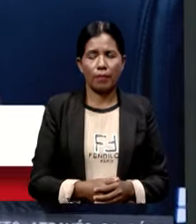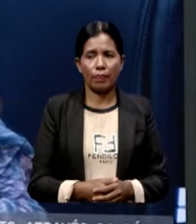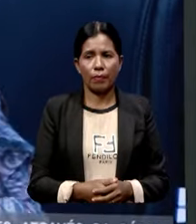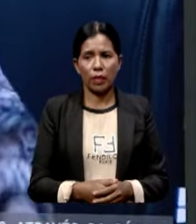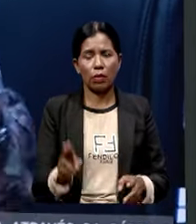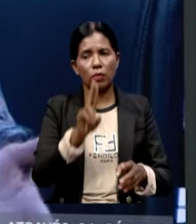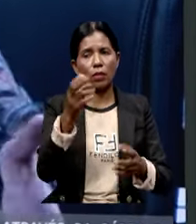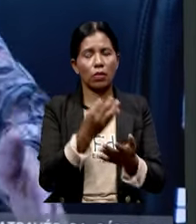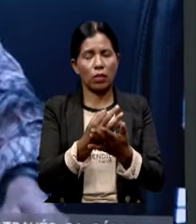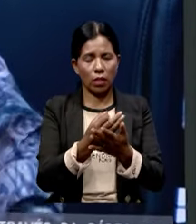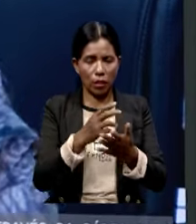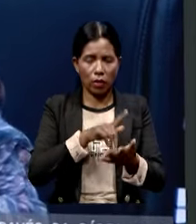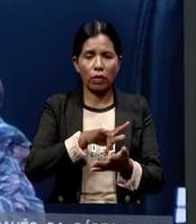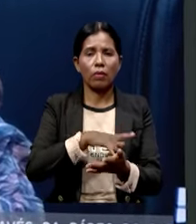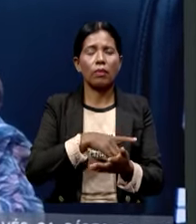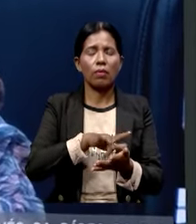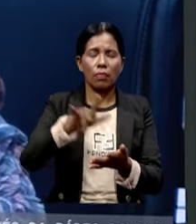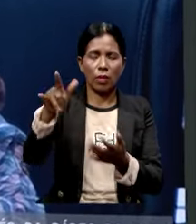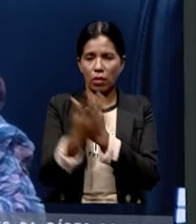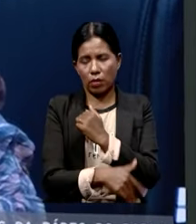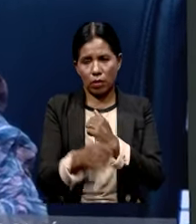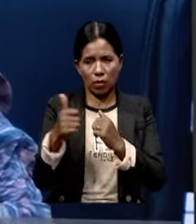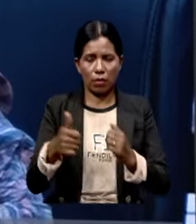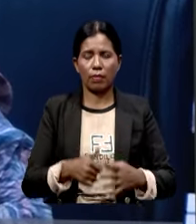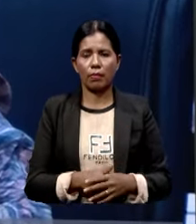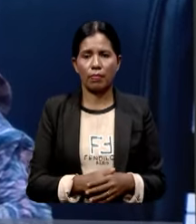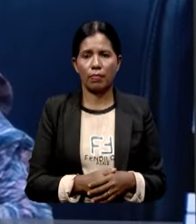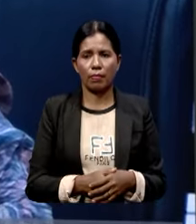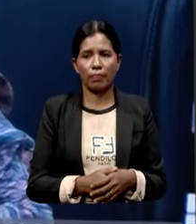Gasta ossa halo viagem. Estudos comparativos.